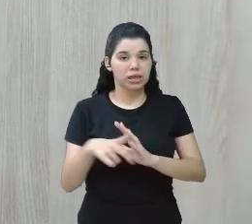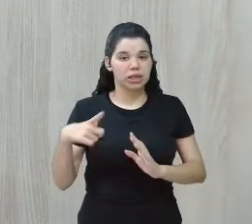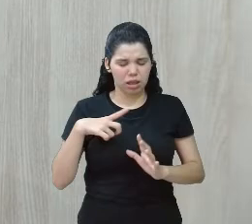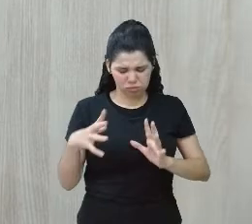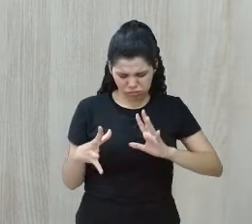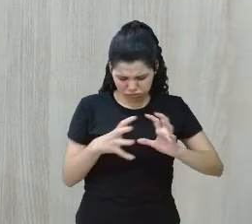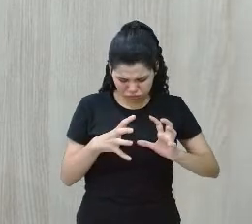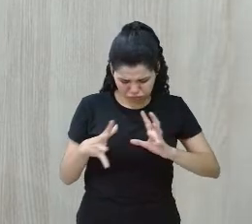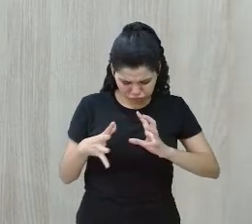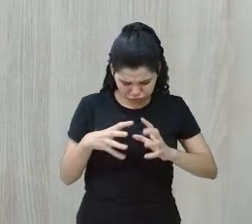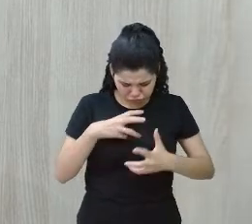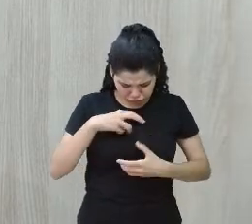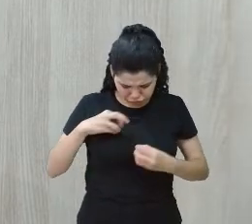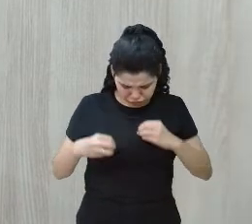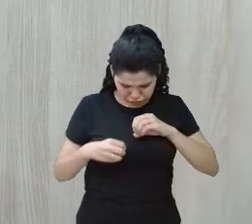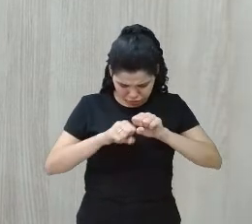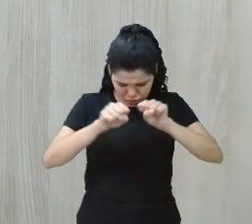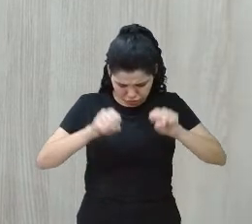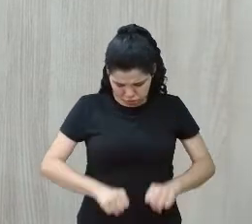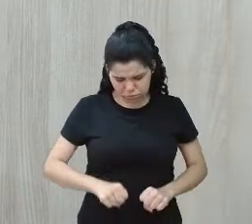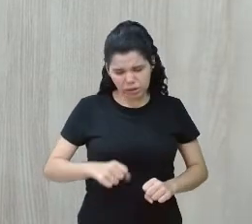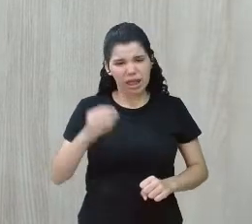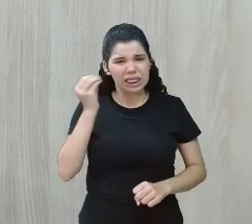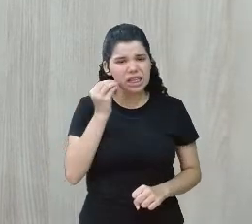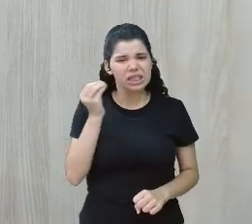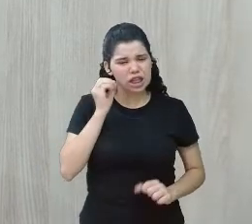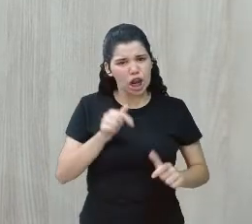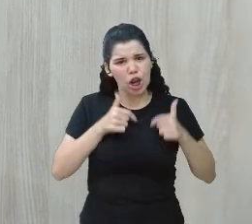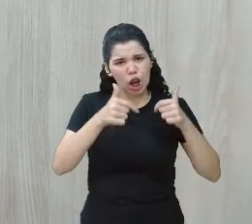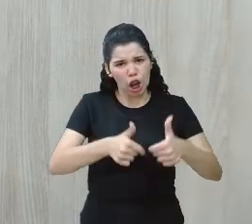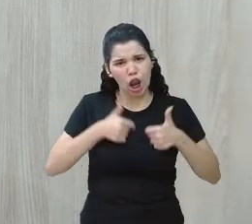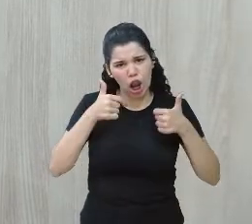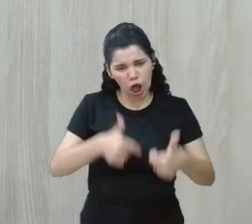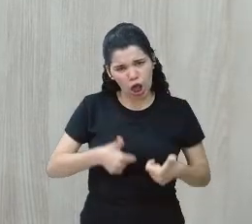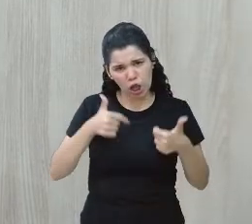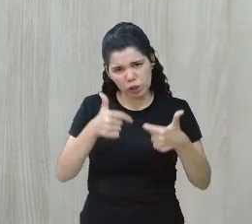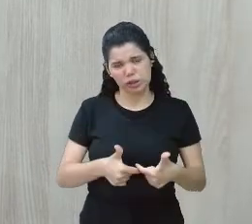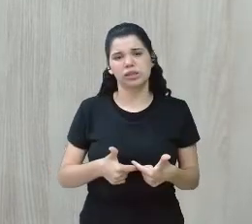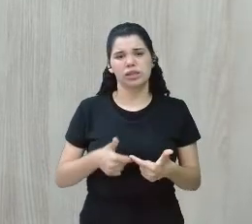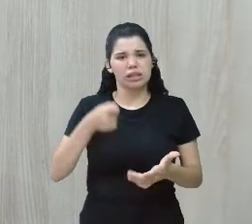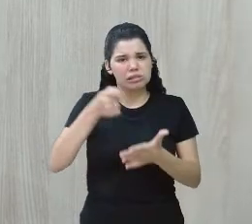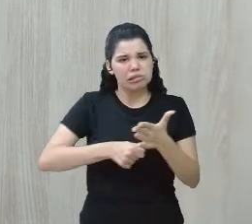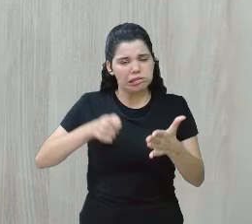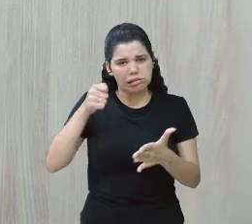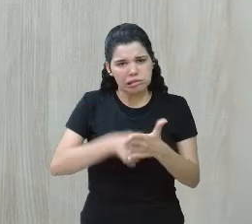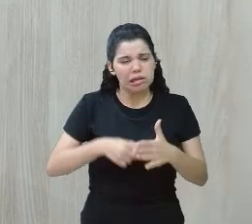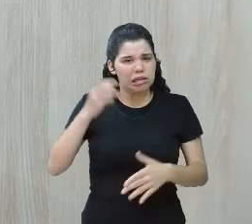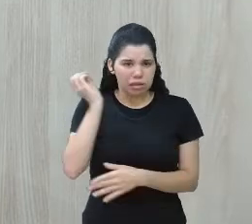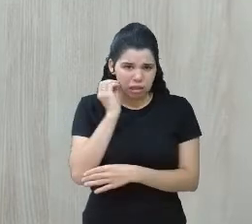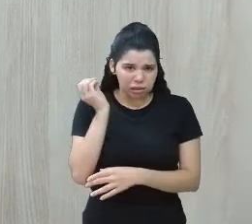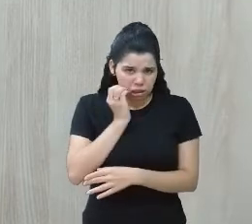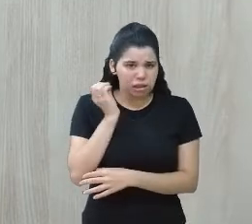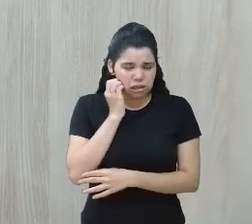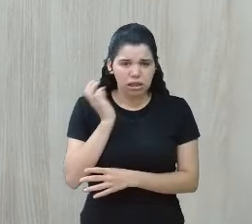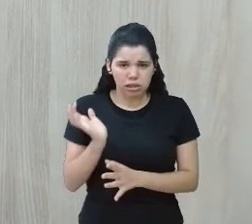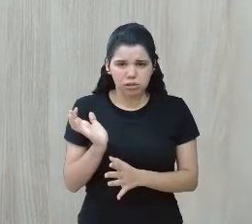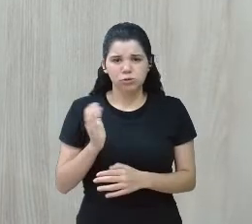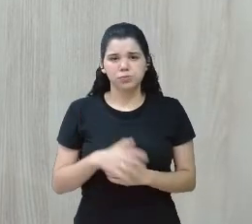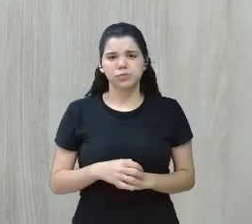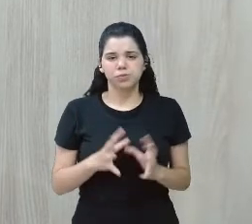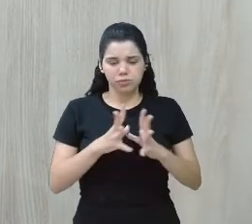batalha, que o nosso sistema imunológico está reagindo, que o nosso sistema imunológico está indo em busca, né,